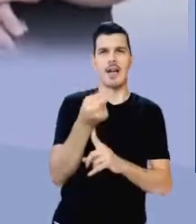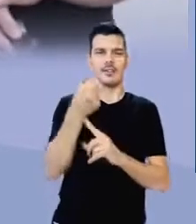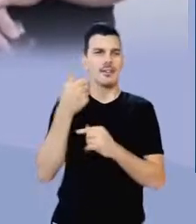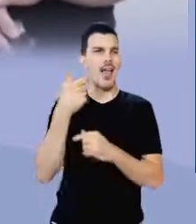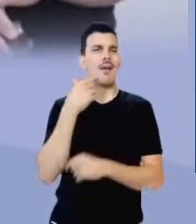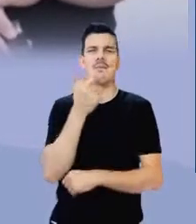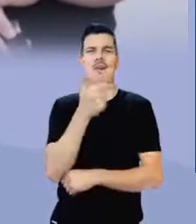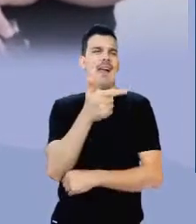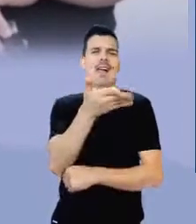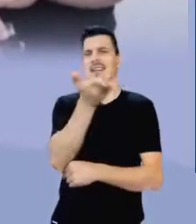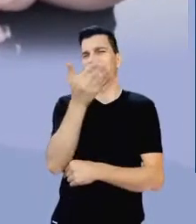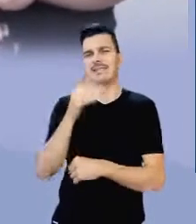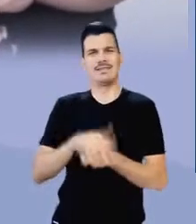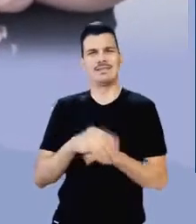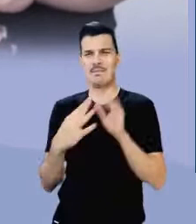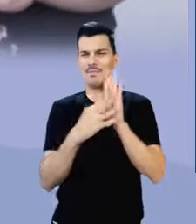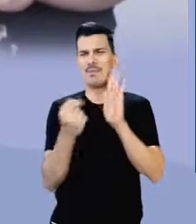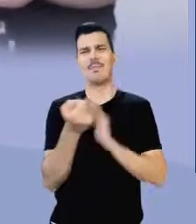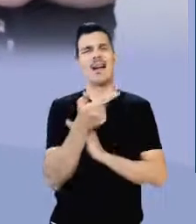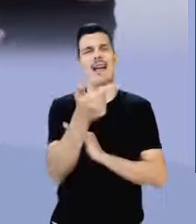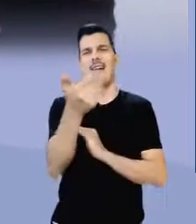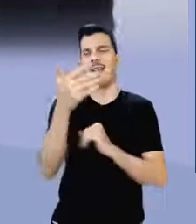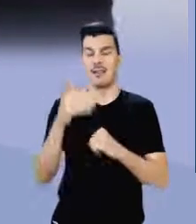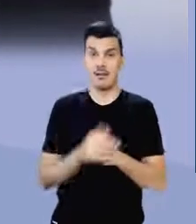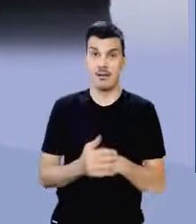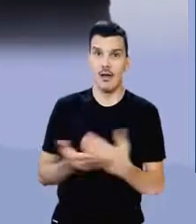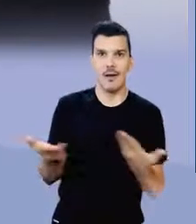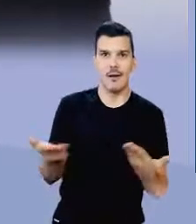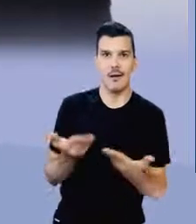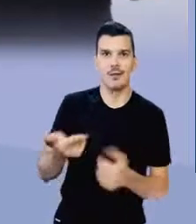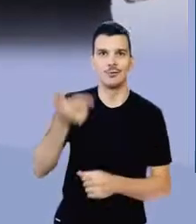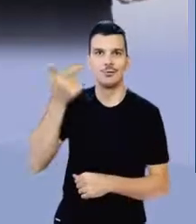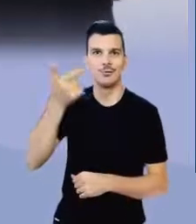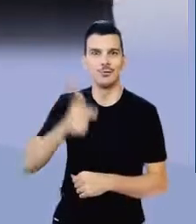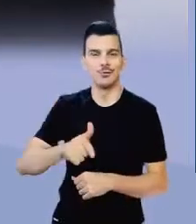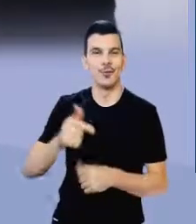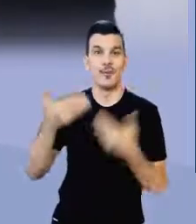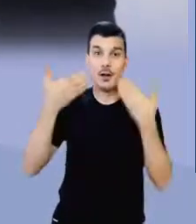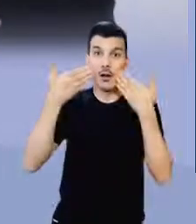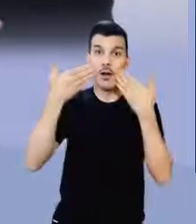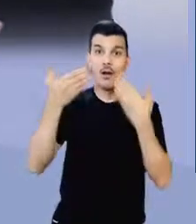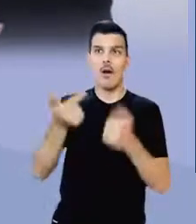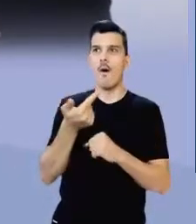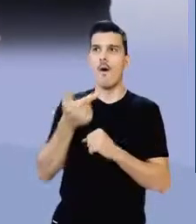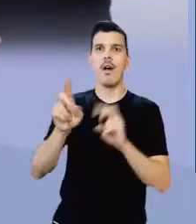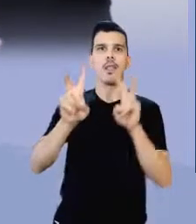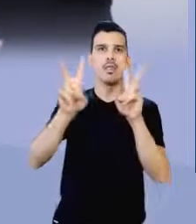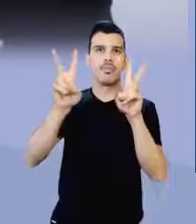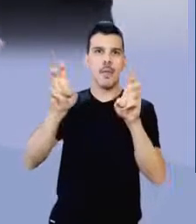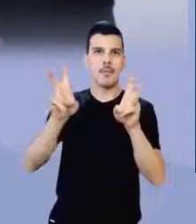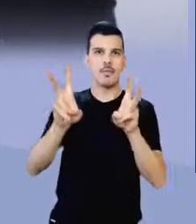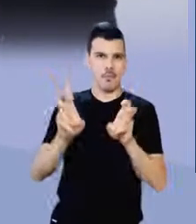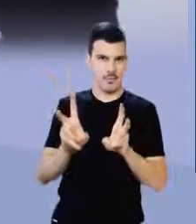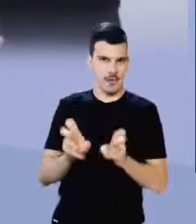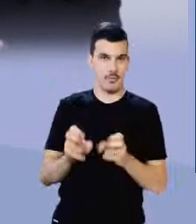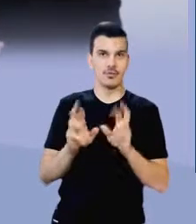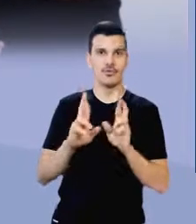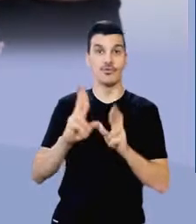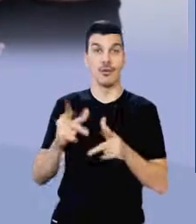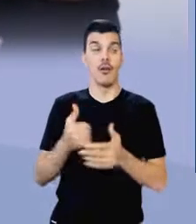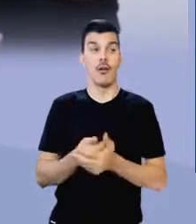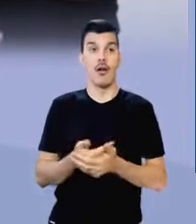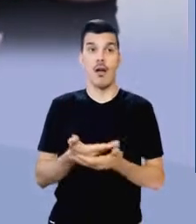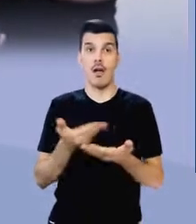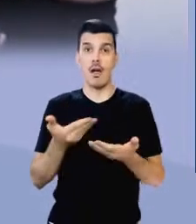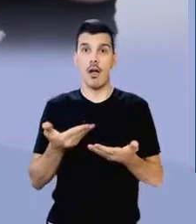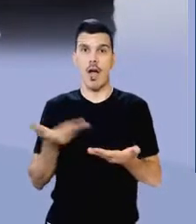dos parnasianos? Pois é, estão agora de volta com outros temas. Os temas